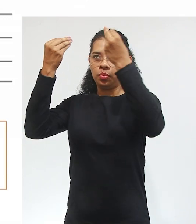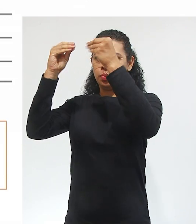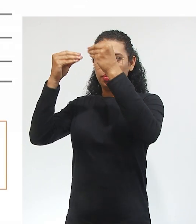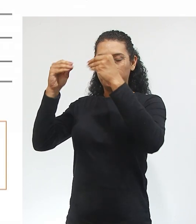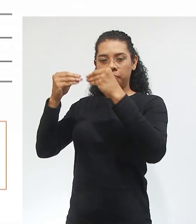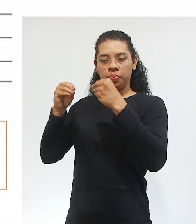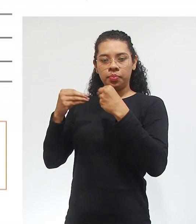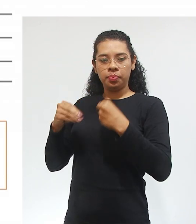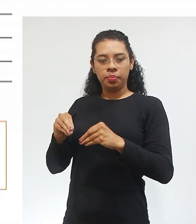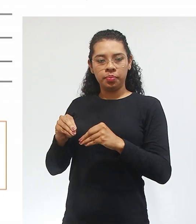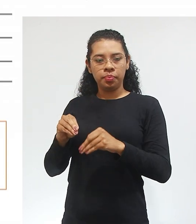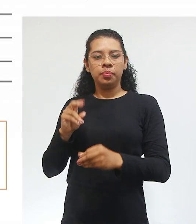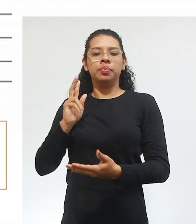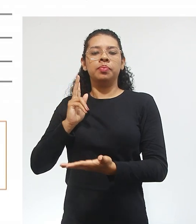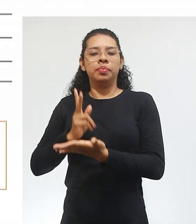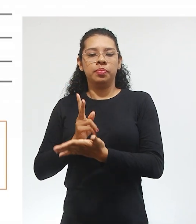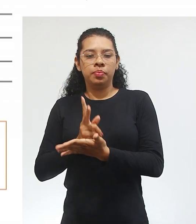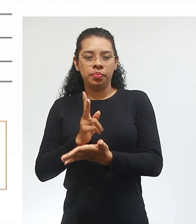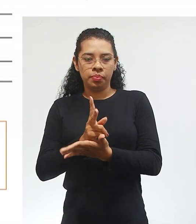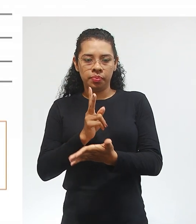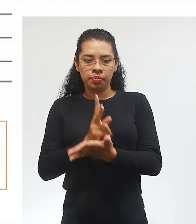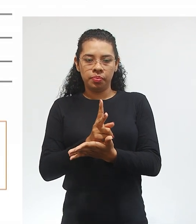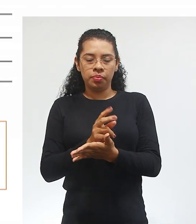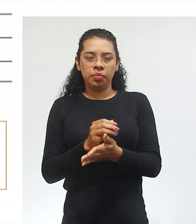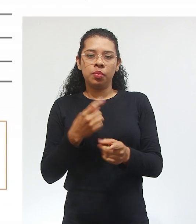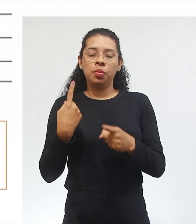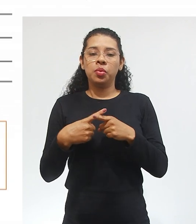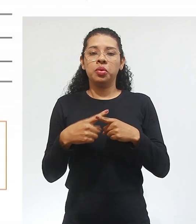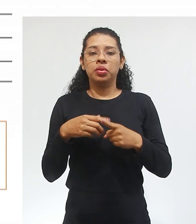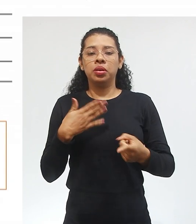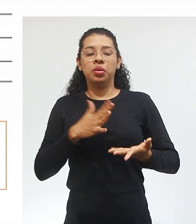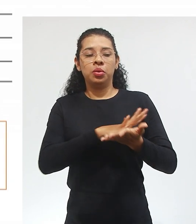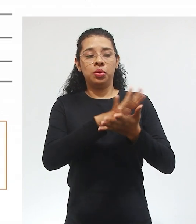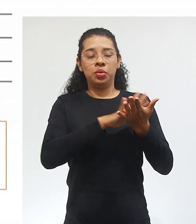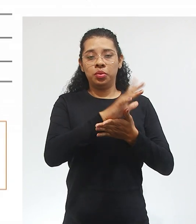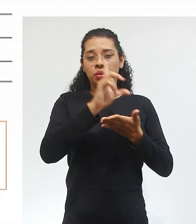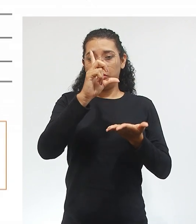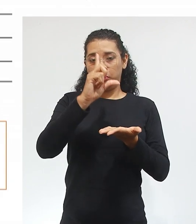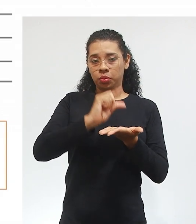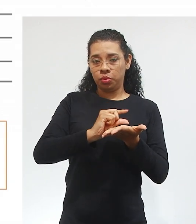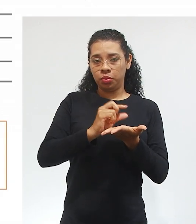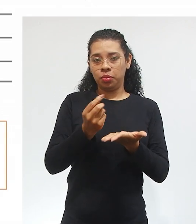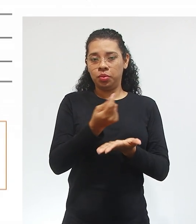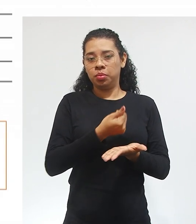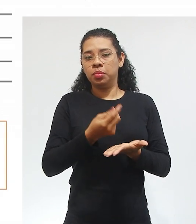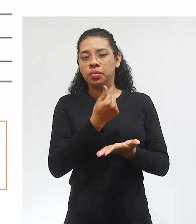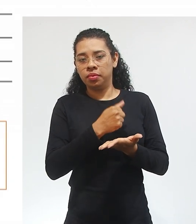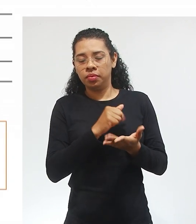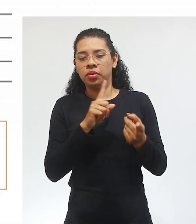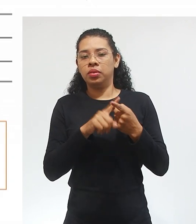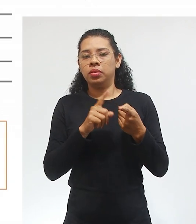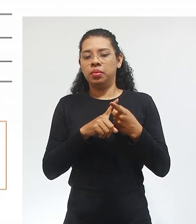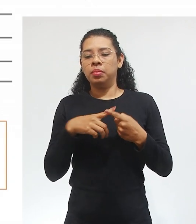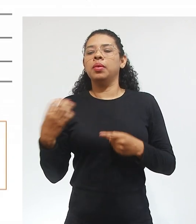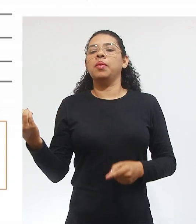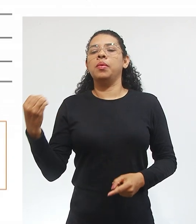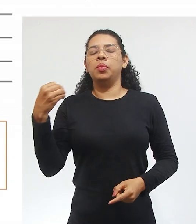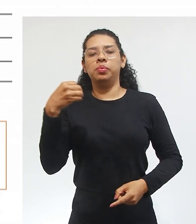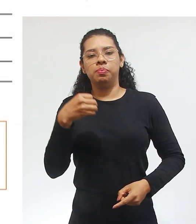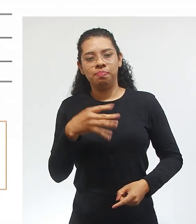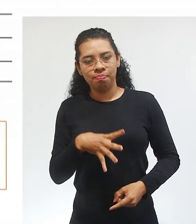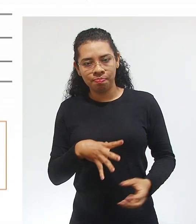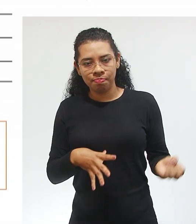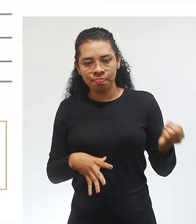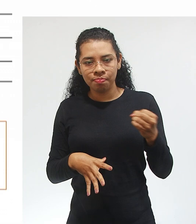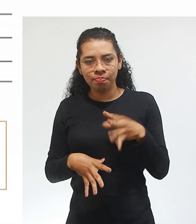aqui no crédito. Por quê? Quer dizer que não tenho mais esse valor no meu estoque, diminuiu lá. E vou abrir